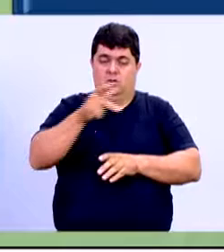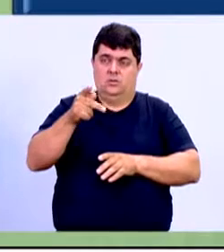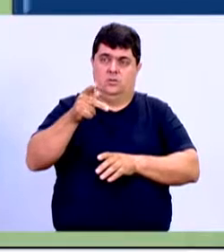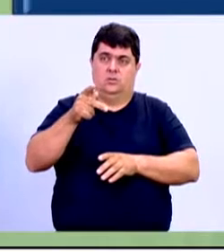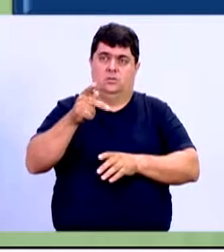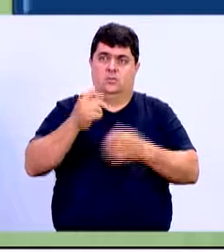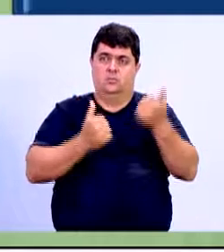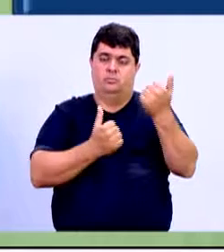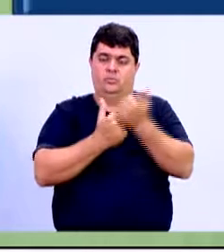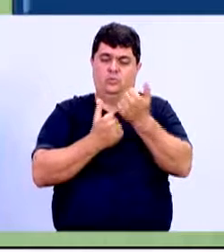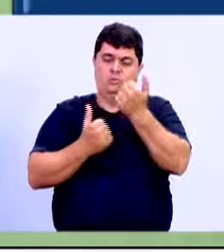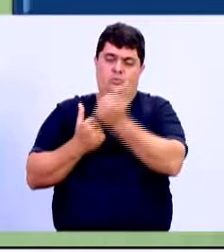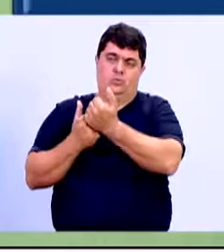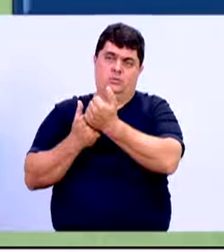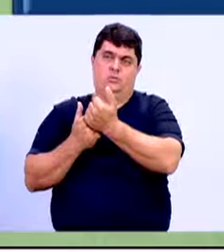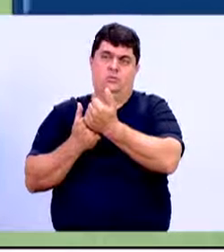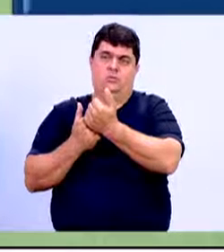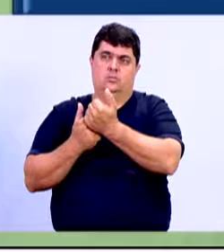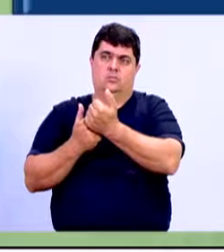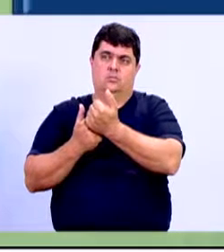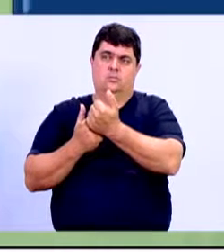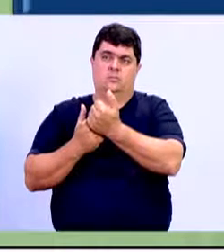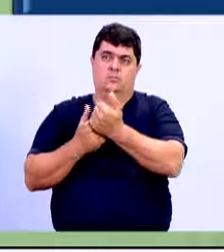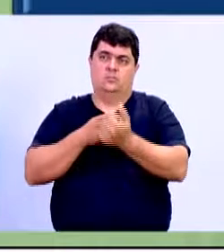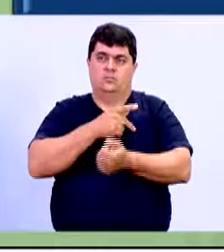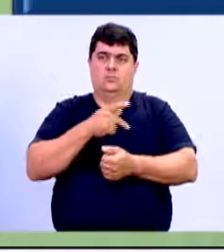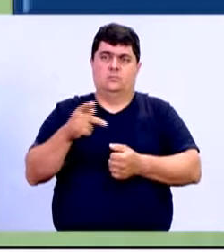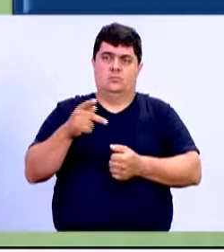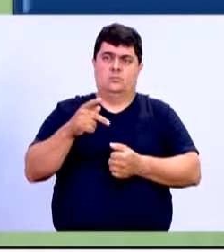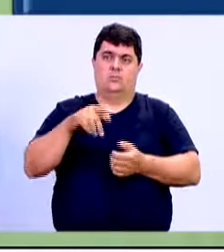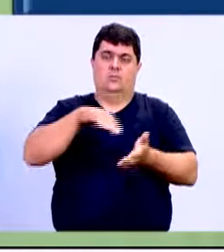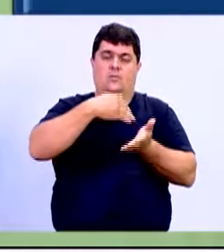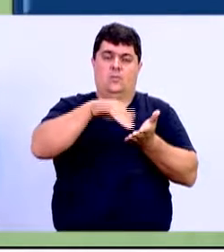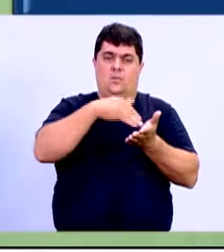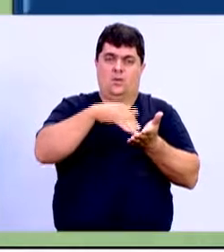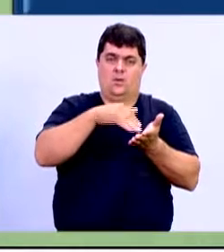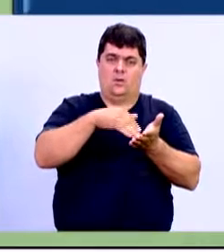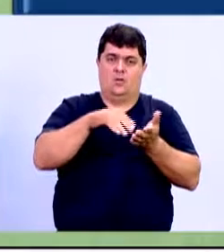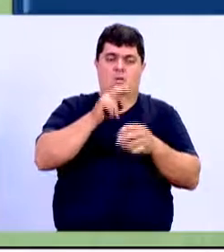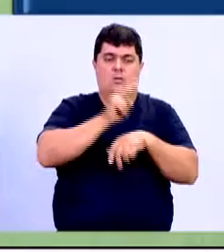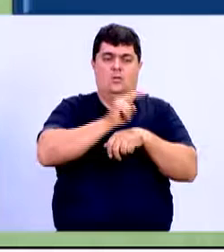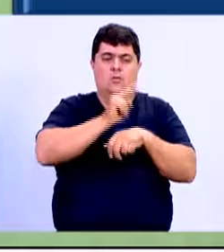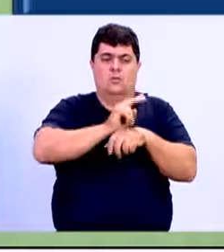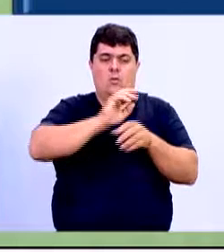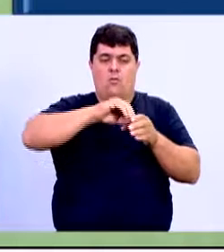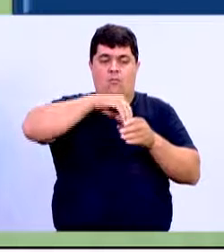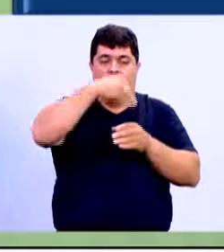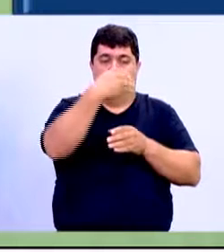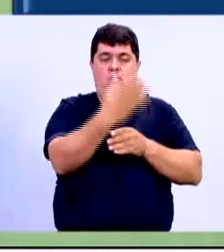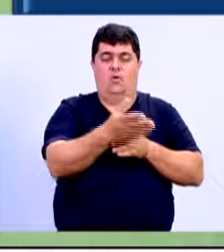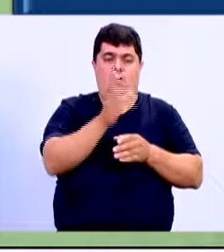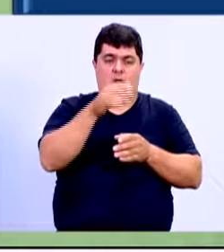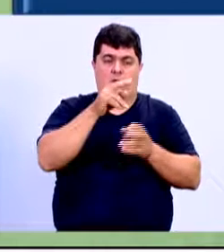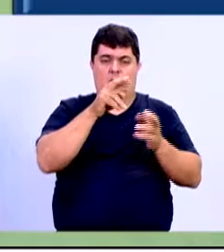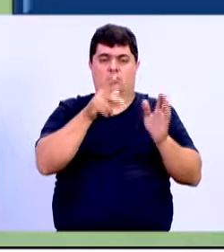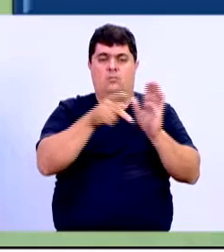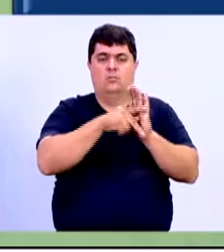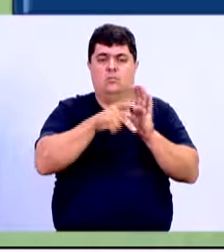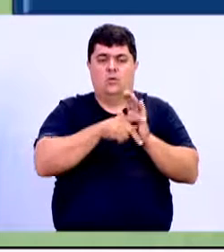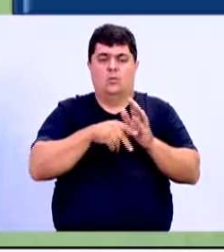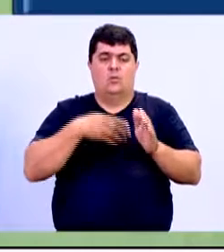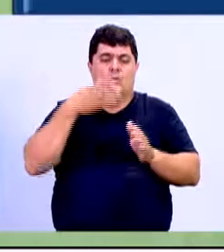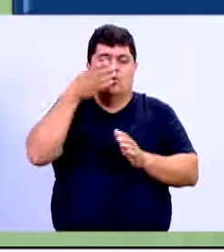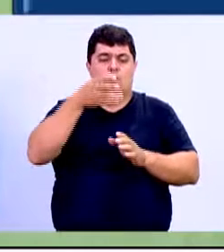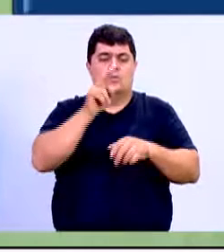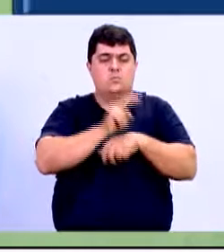abaixo, subordinado à presidência, então temos aqui a Secretaria-Geral do Controle Externo, que é responsável pela execução das auditorias